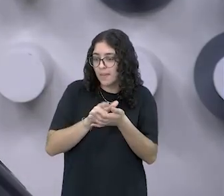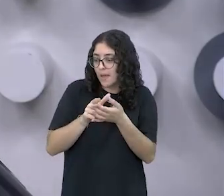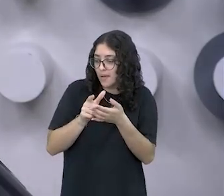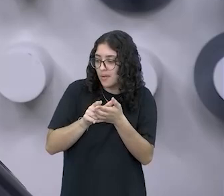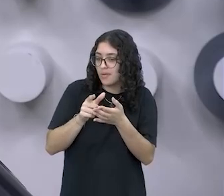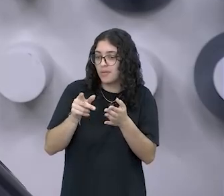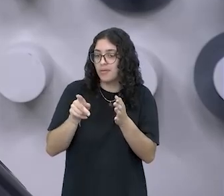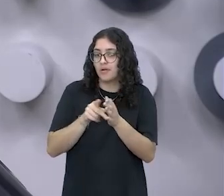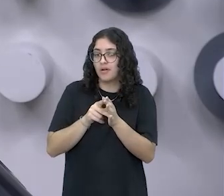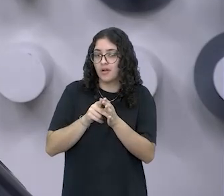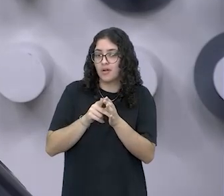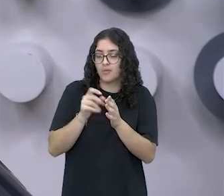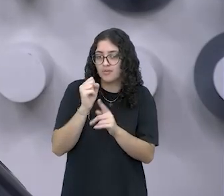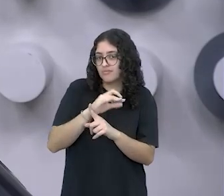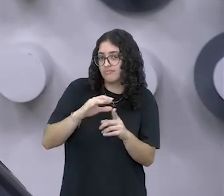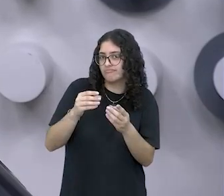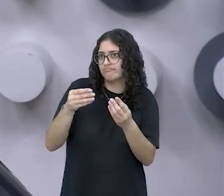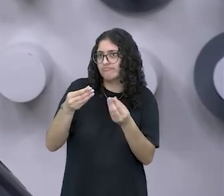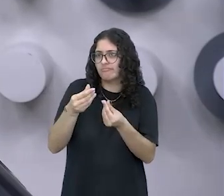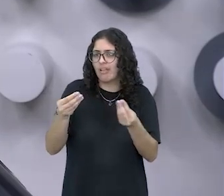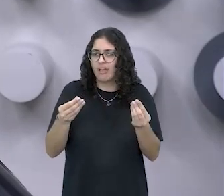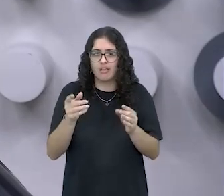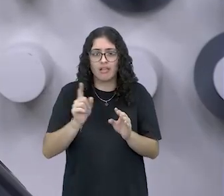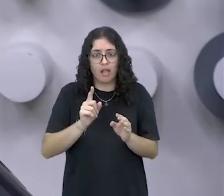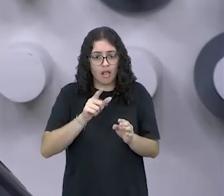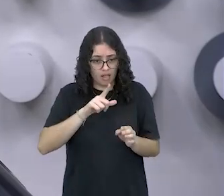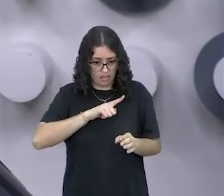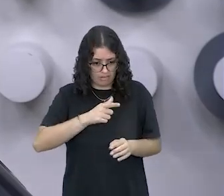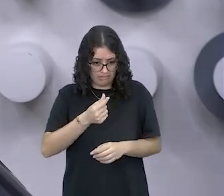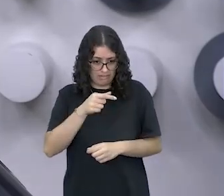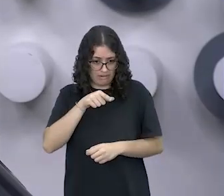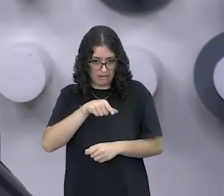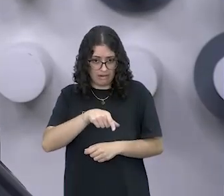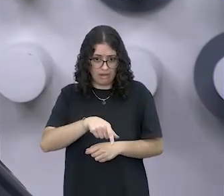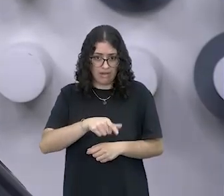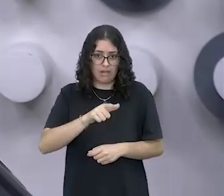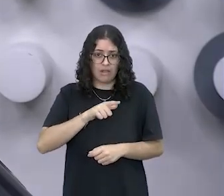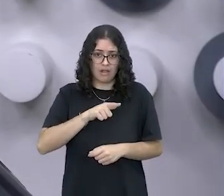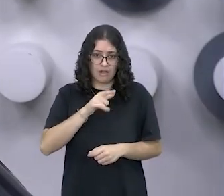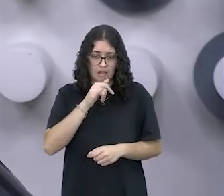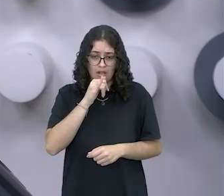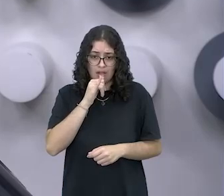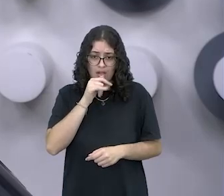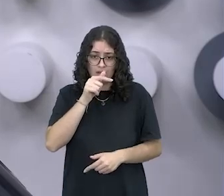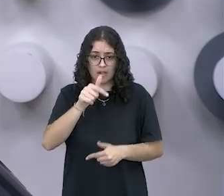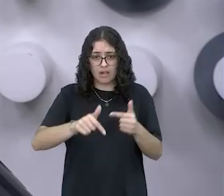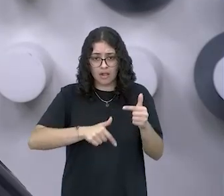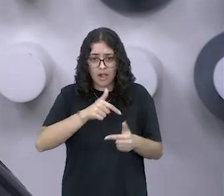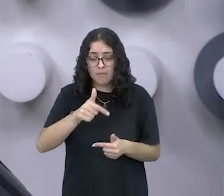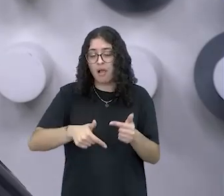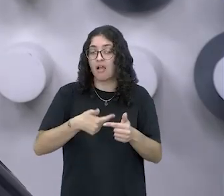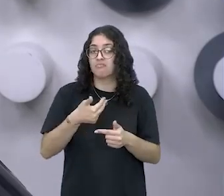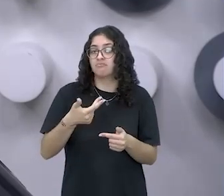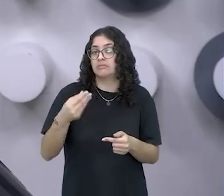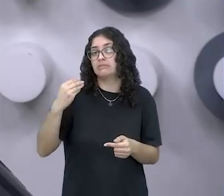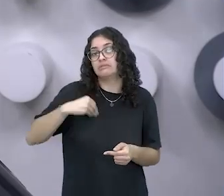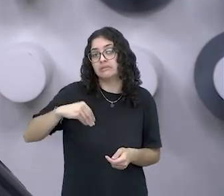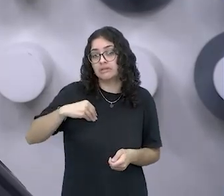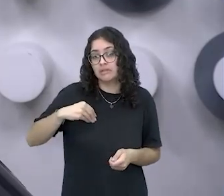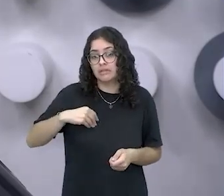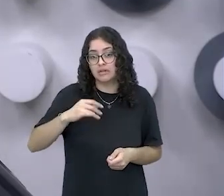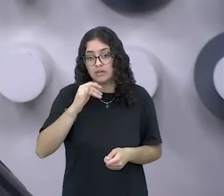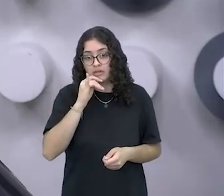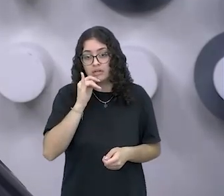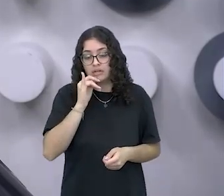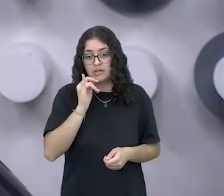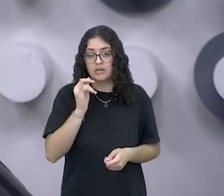exemplo, numa dada sociedade. Ele está lá e ele reflete o quê? O emprego do trabalho de alguma pessoa, ou seja, da